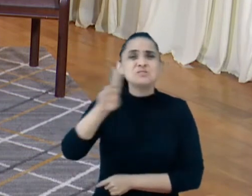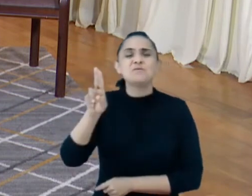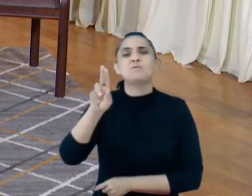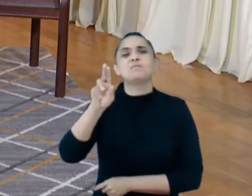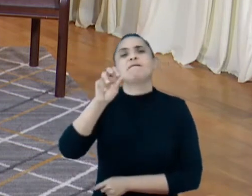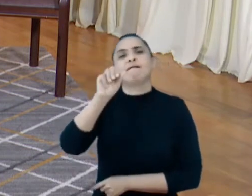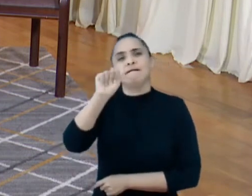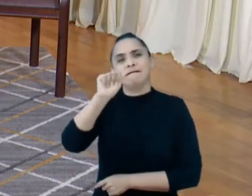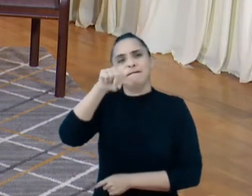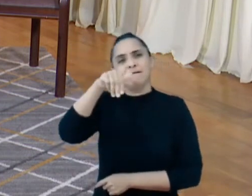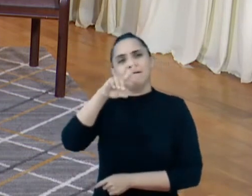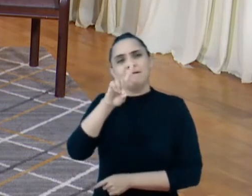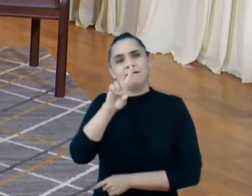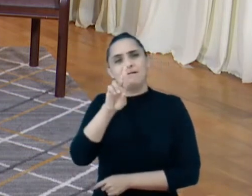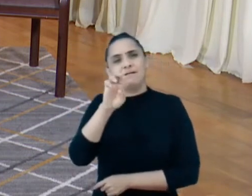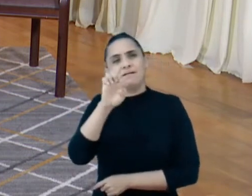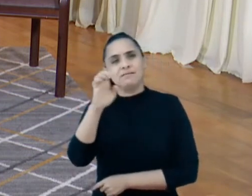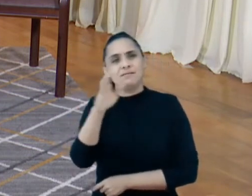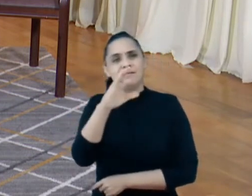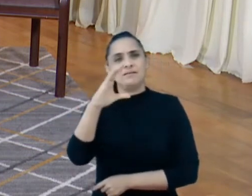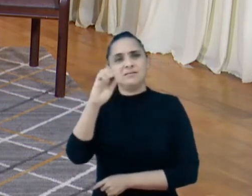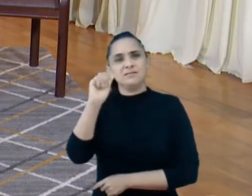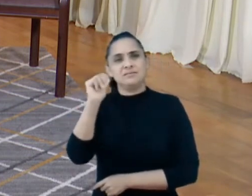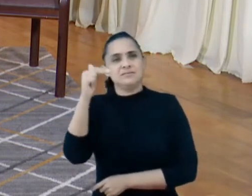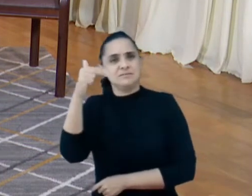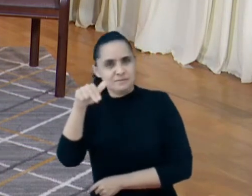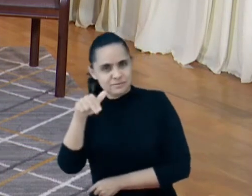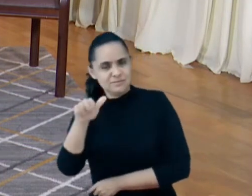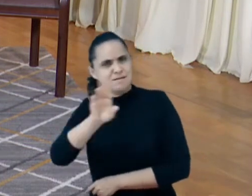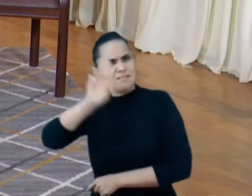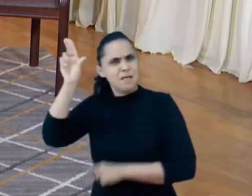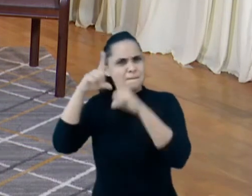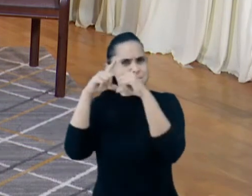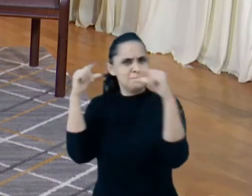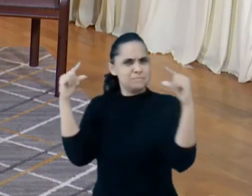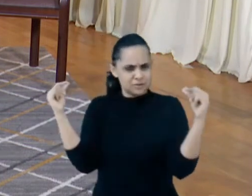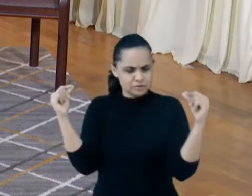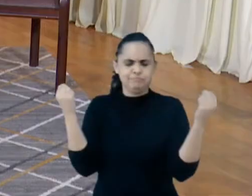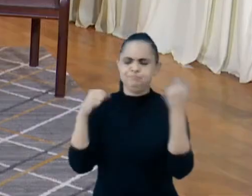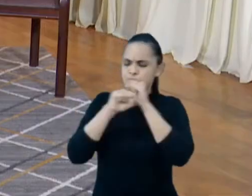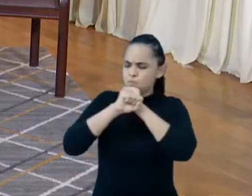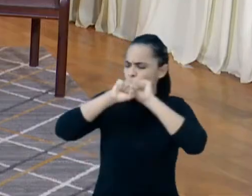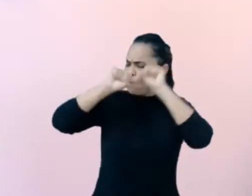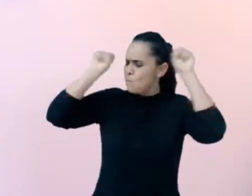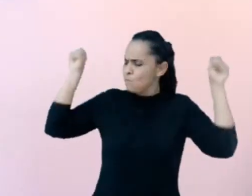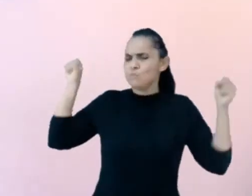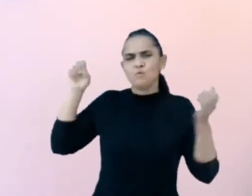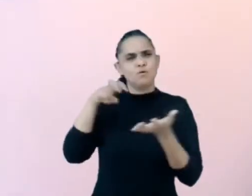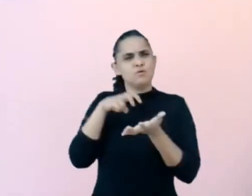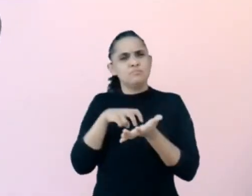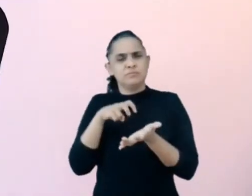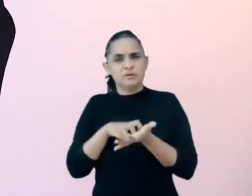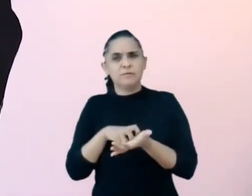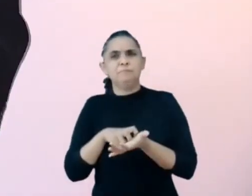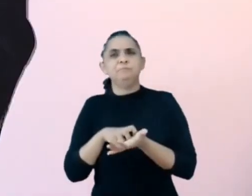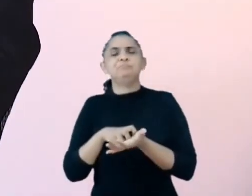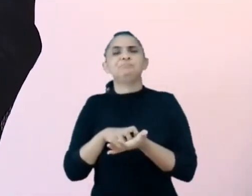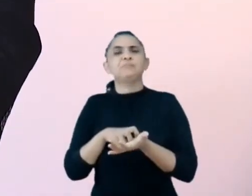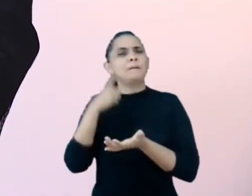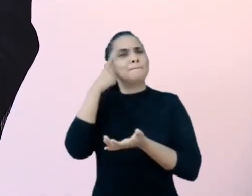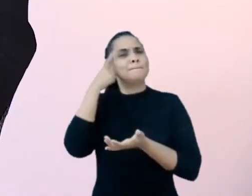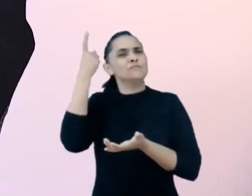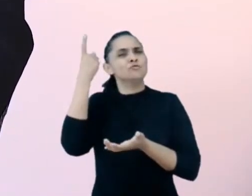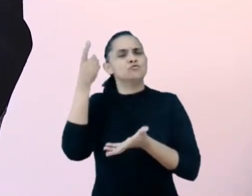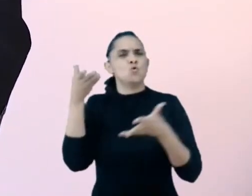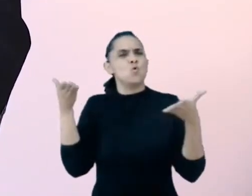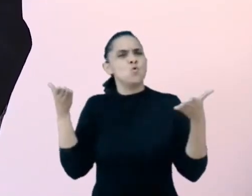Brasília e ele levantou pela manhã, bem velhinho já, e ele disse assim: hoje eu